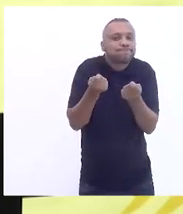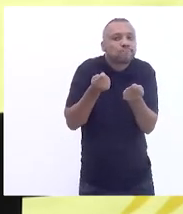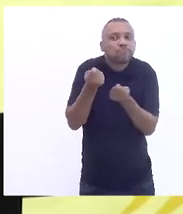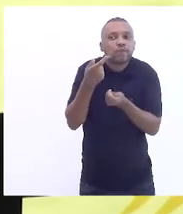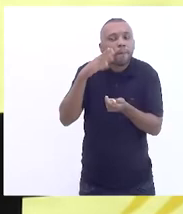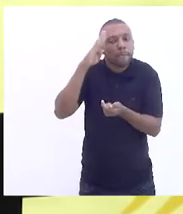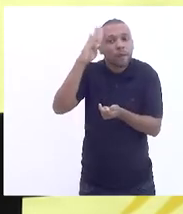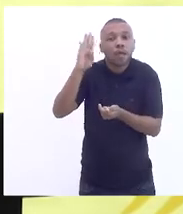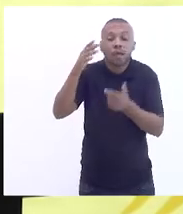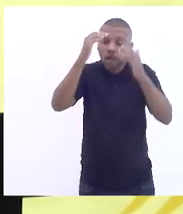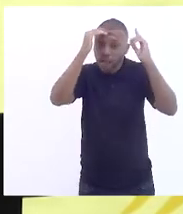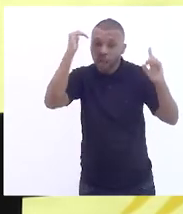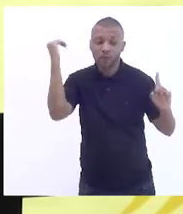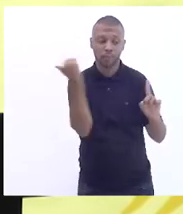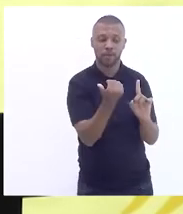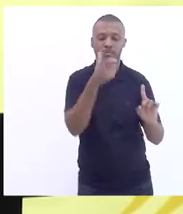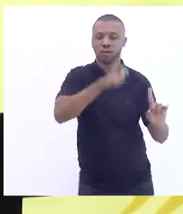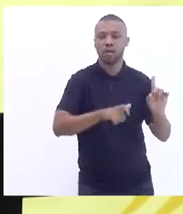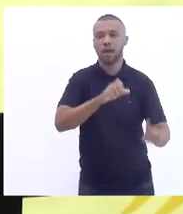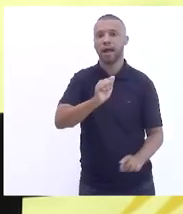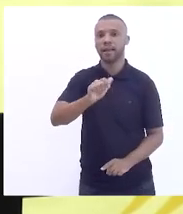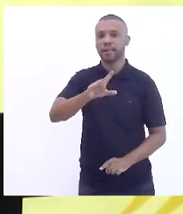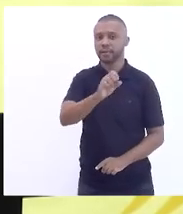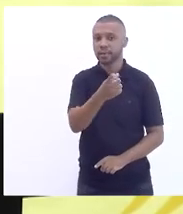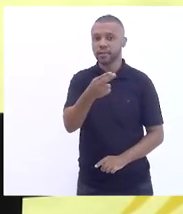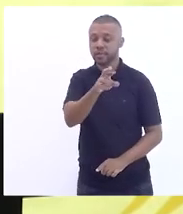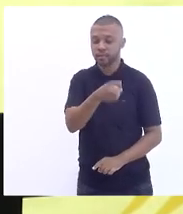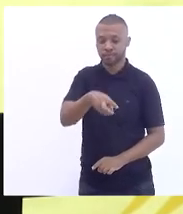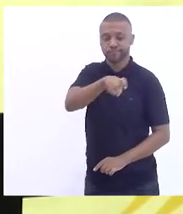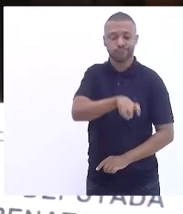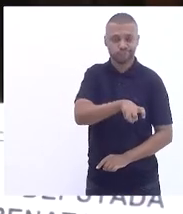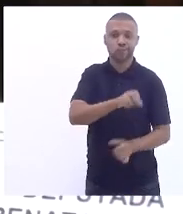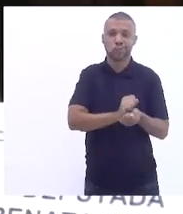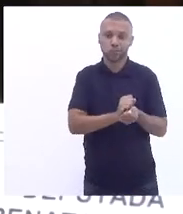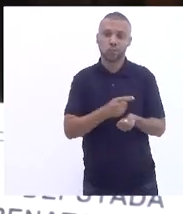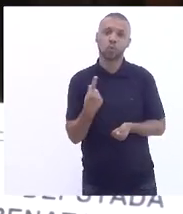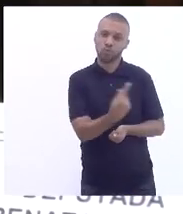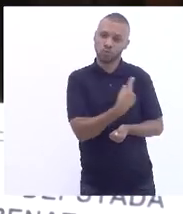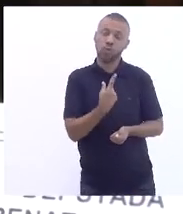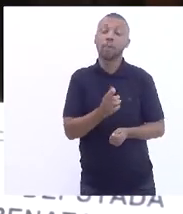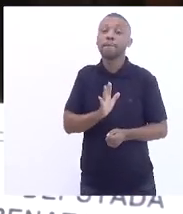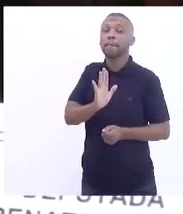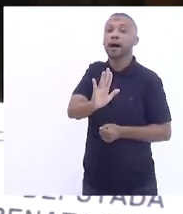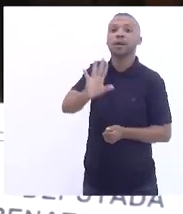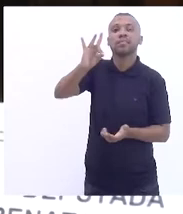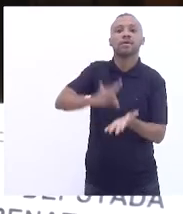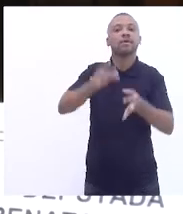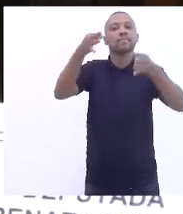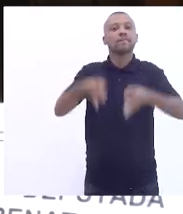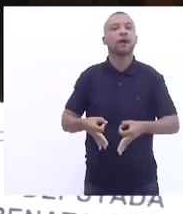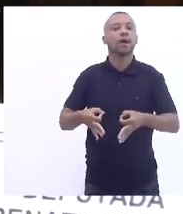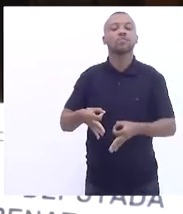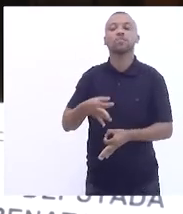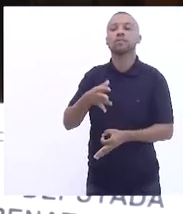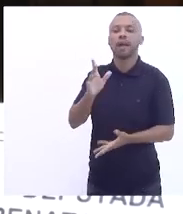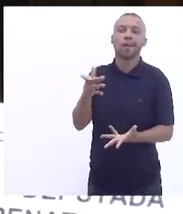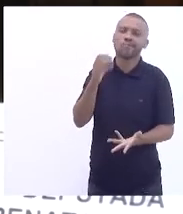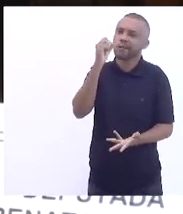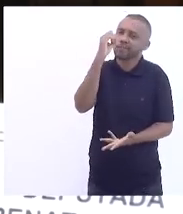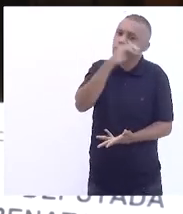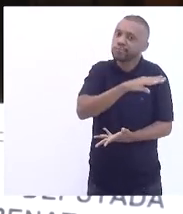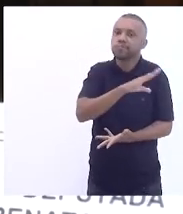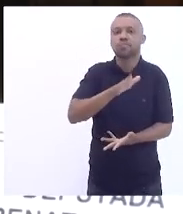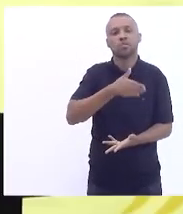inclusive respeito Alessandra que está que compor nesse espaço Mas de fato a um desrespeito